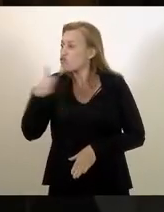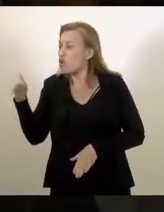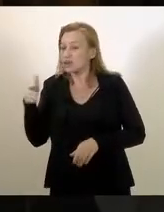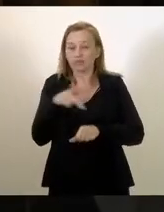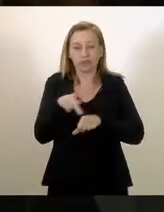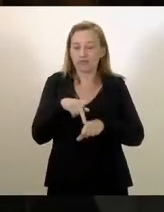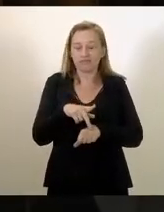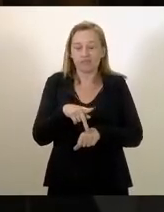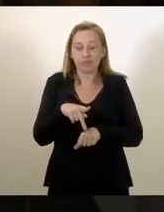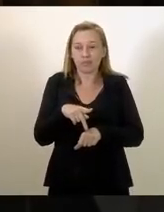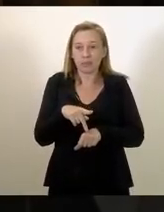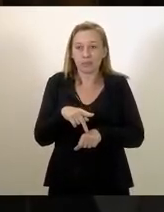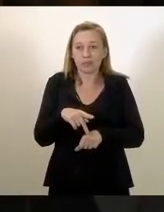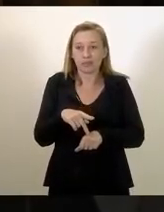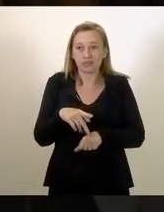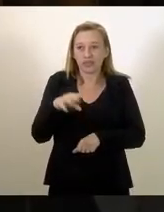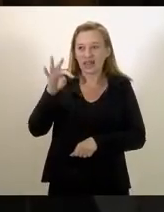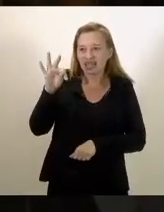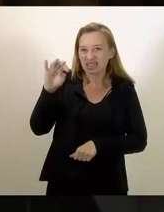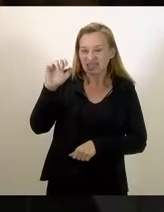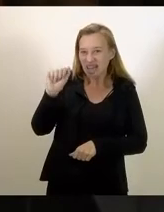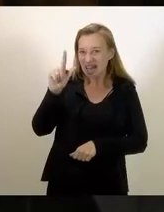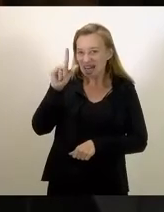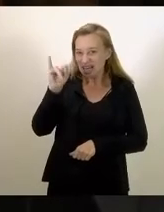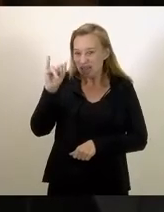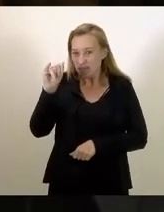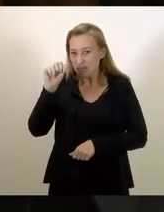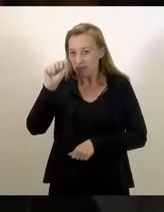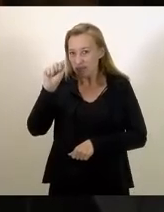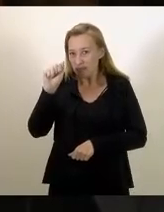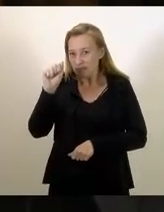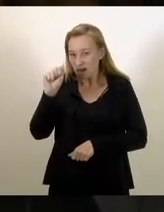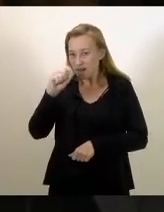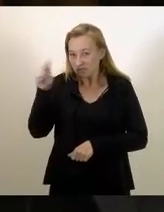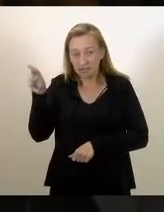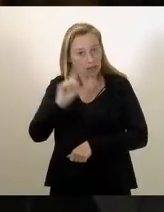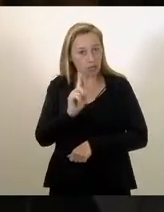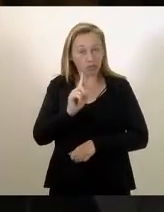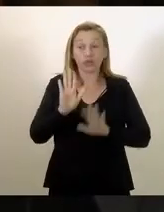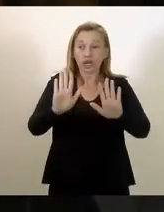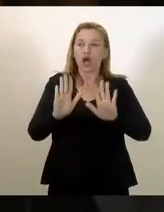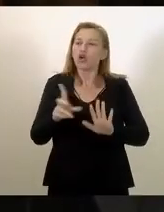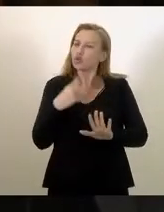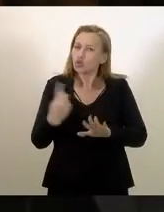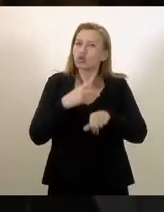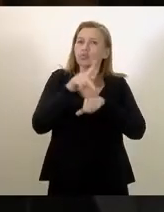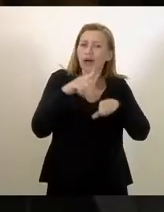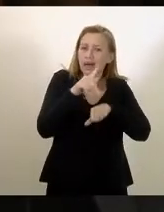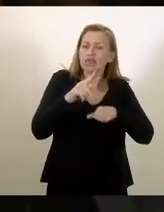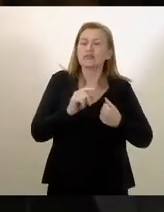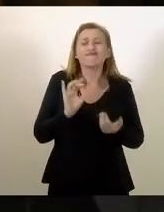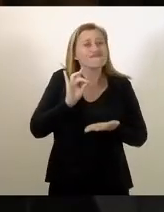não quero ir lá para o talibã não no nosso país é realmente